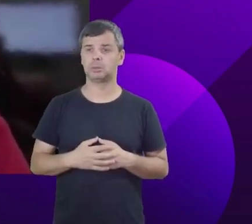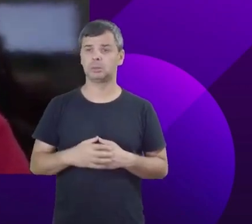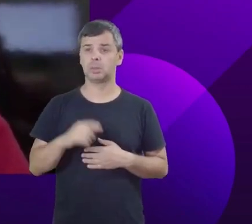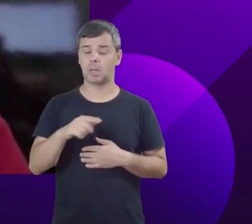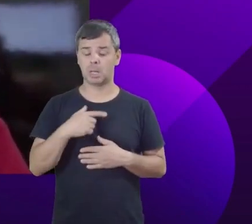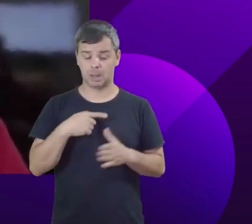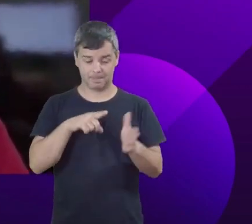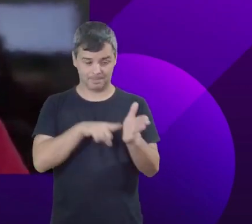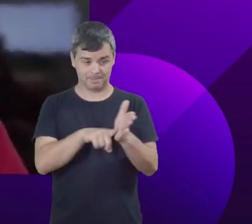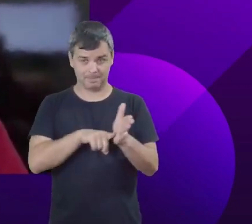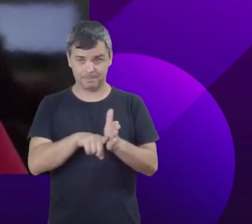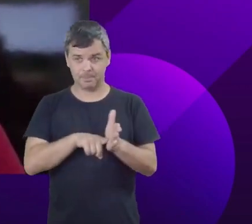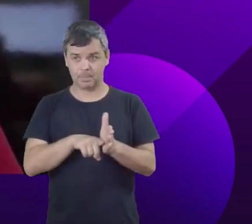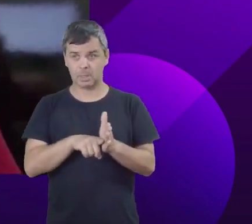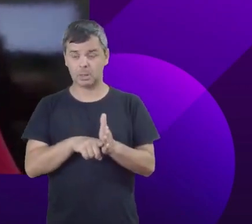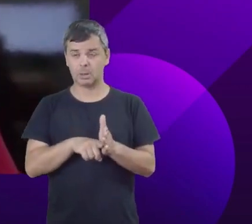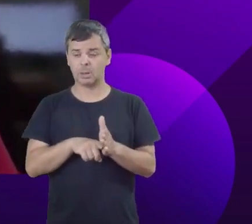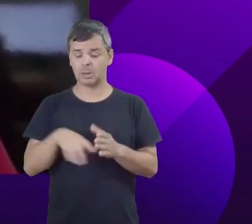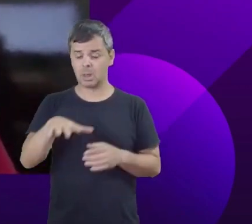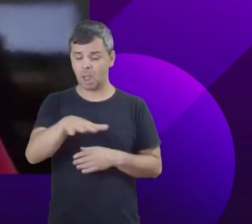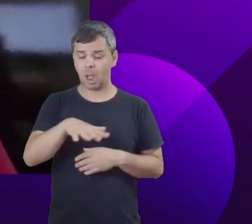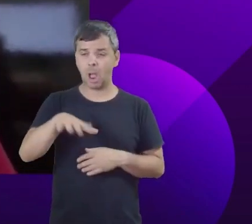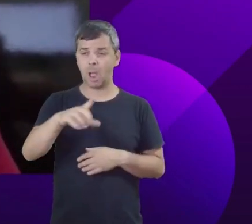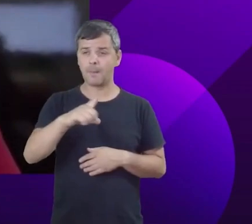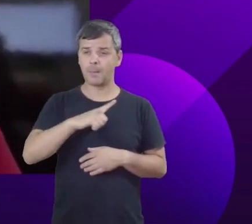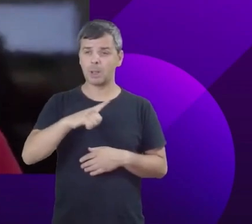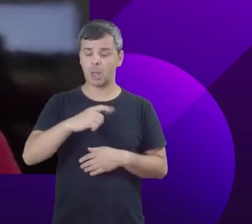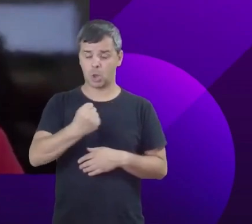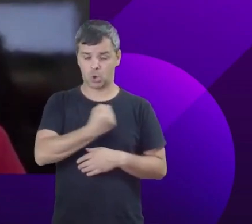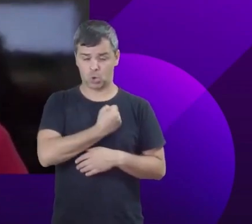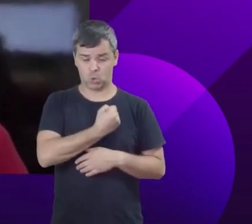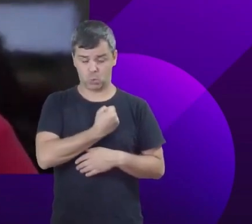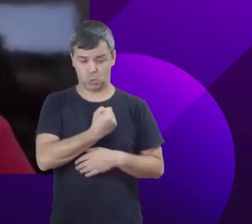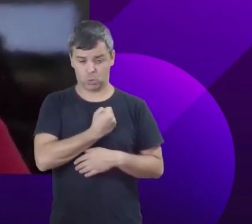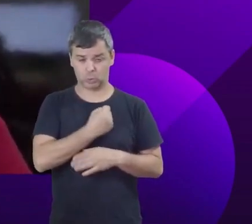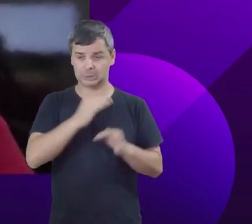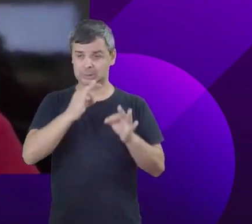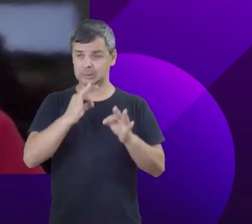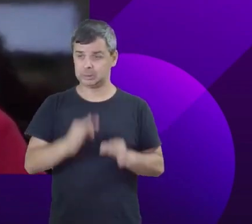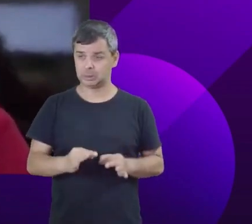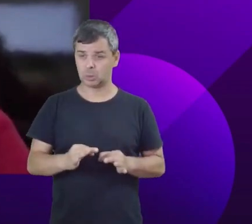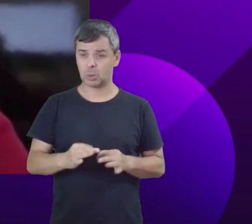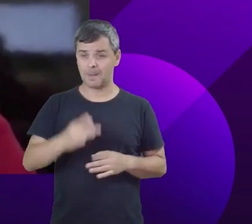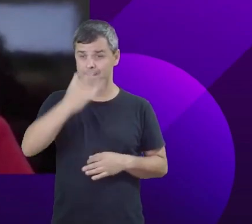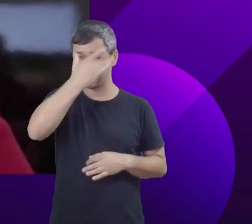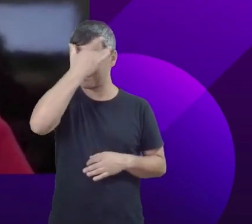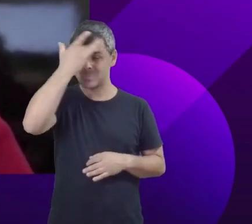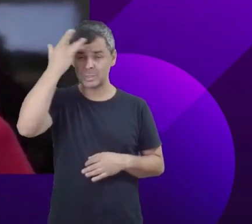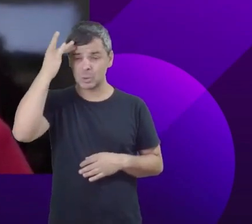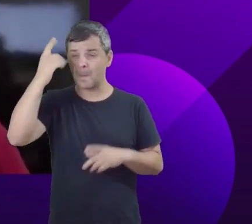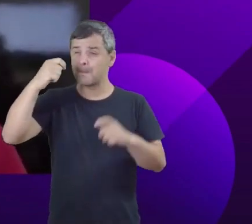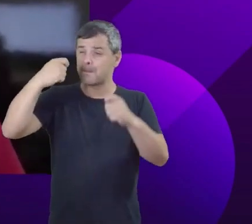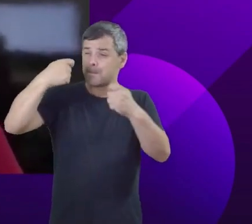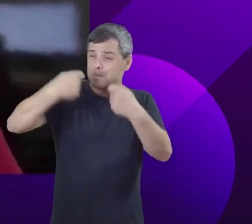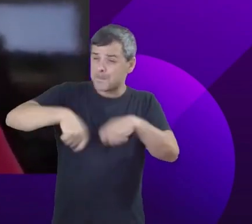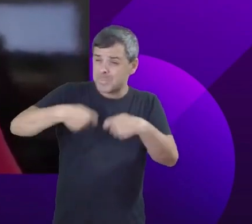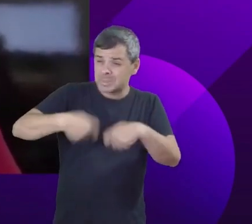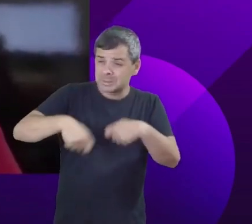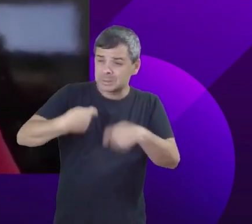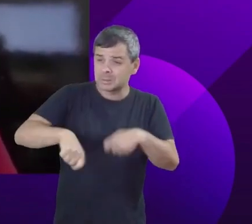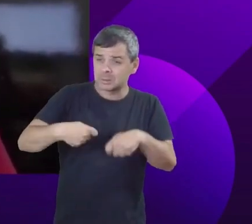Nesse levantamento, né, se espera, então, que se tenha um número exato de quantas pessoas vão precisar,